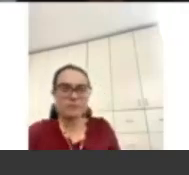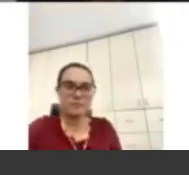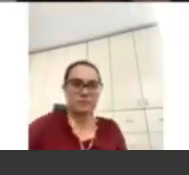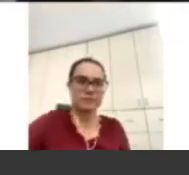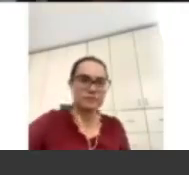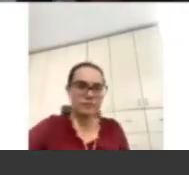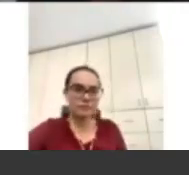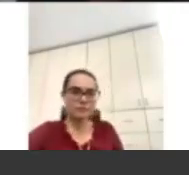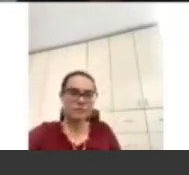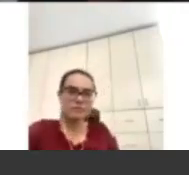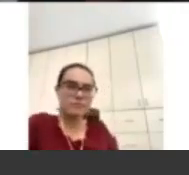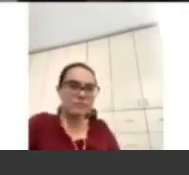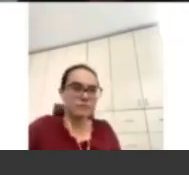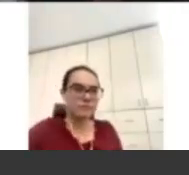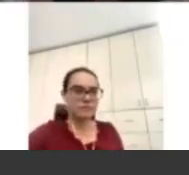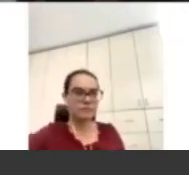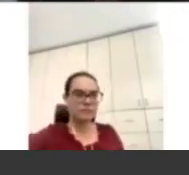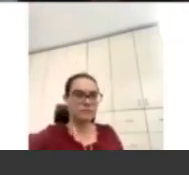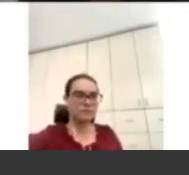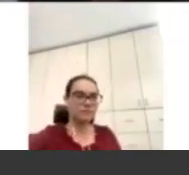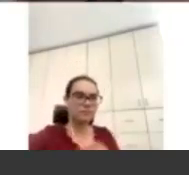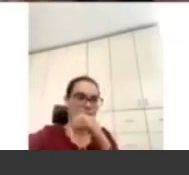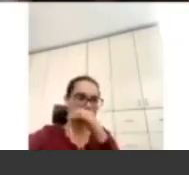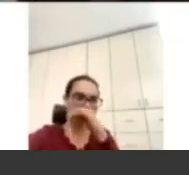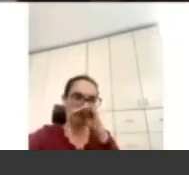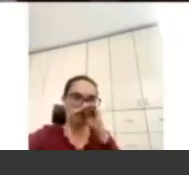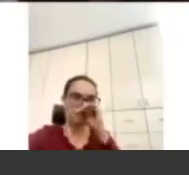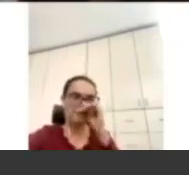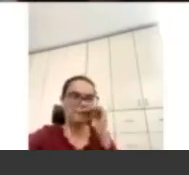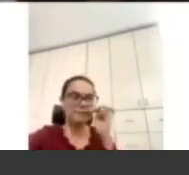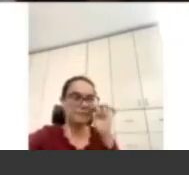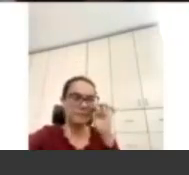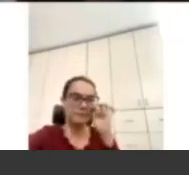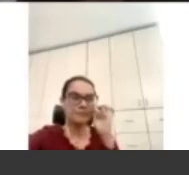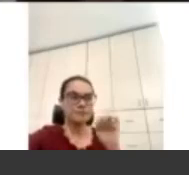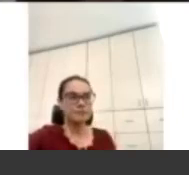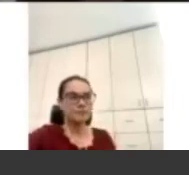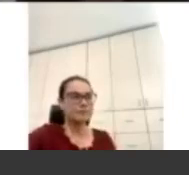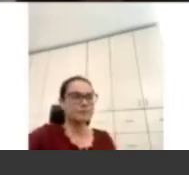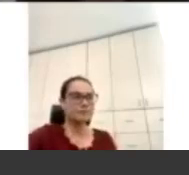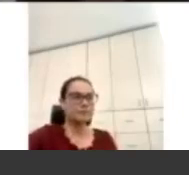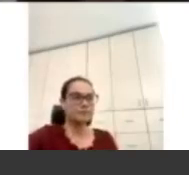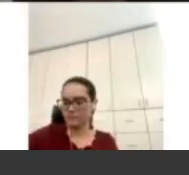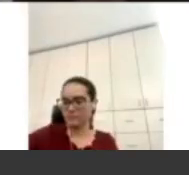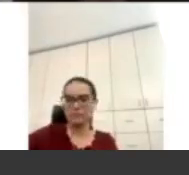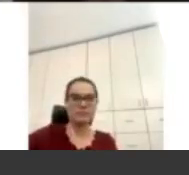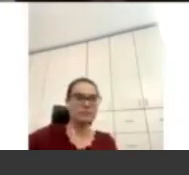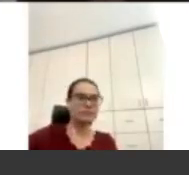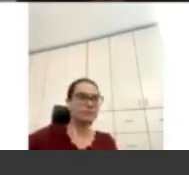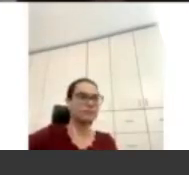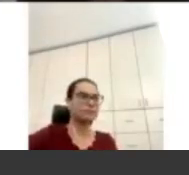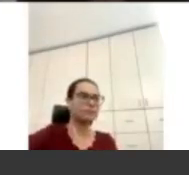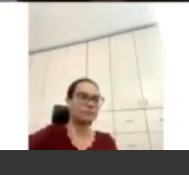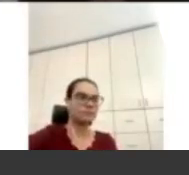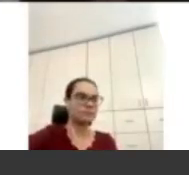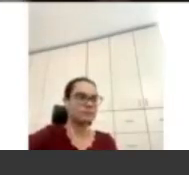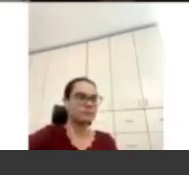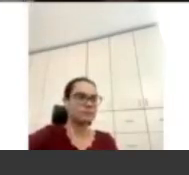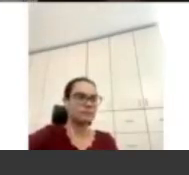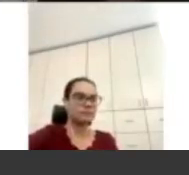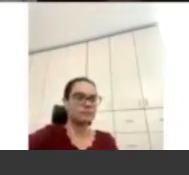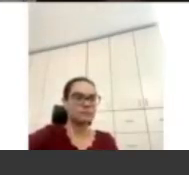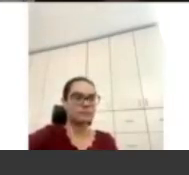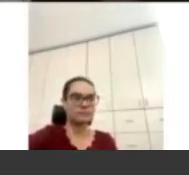lesões. E a gente vai informando a paciente também sobre sinais de gravidade, tudo isso conforme aconselha ali a página do PAC para a gente. Então, aí, mais uma vez, recomendação